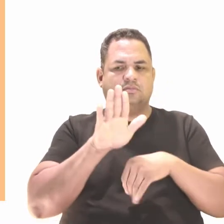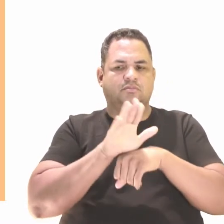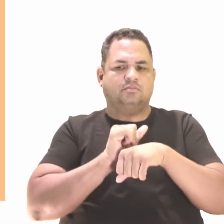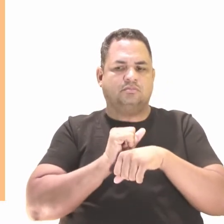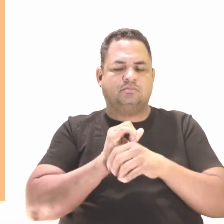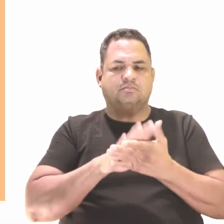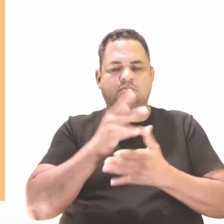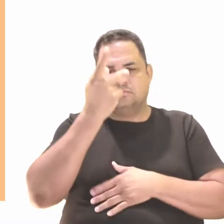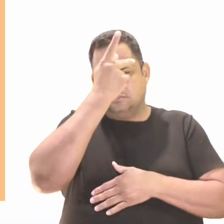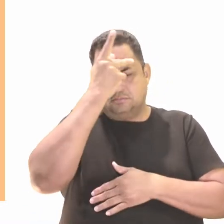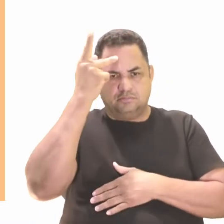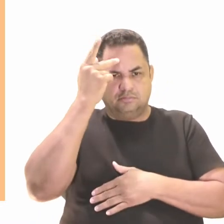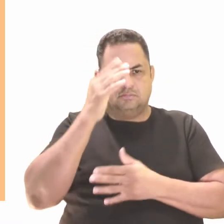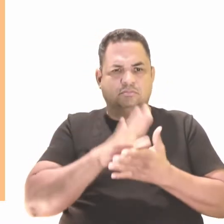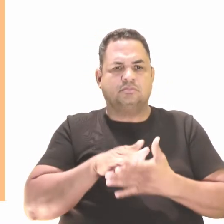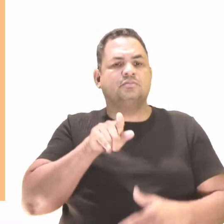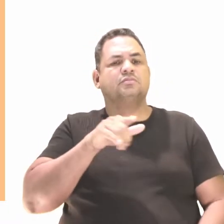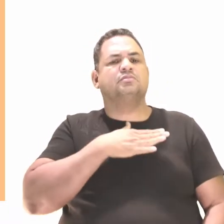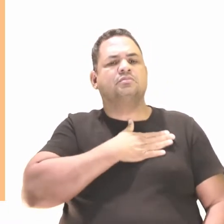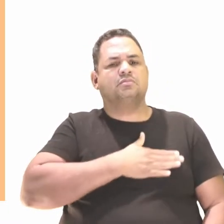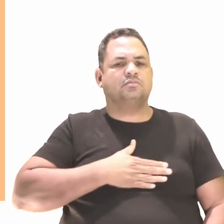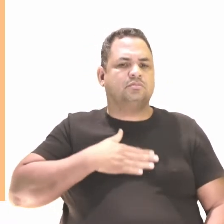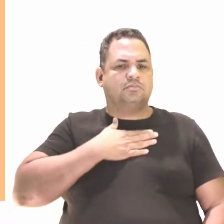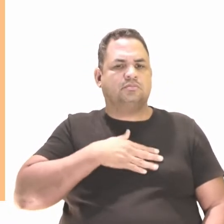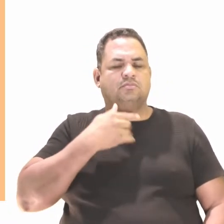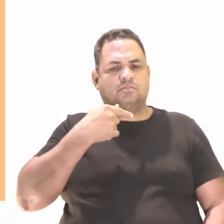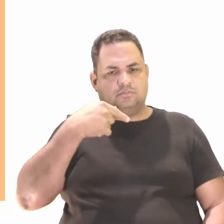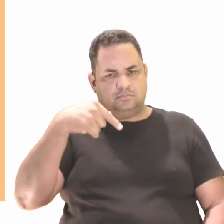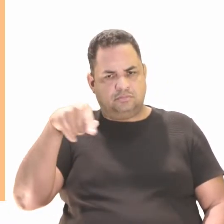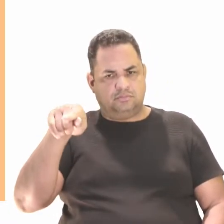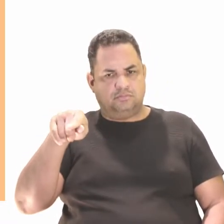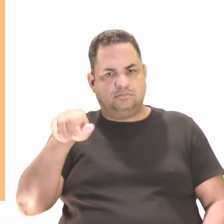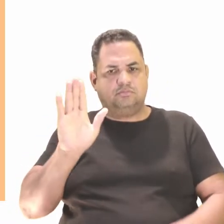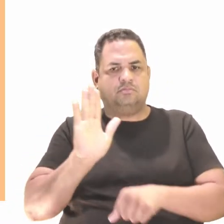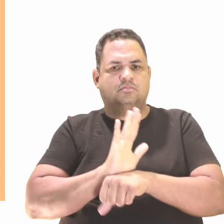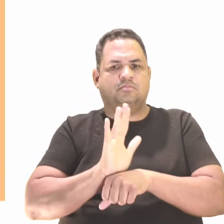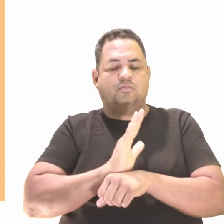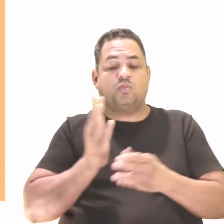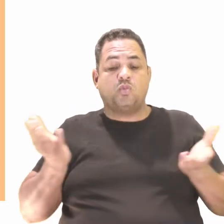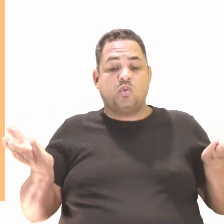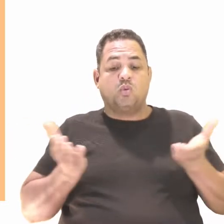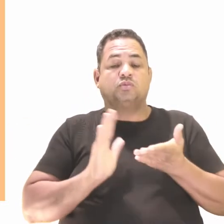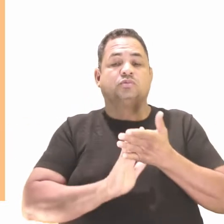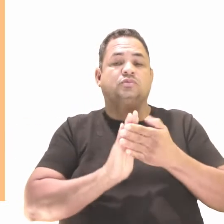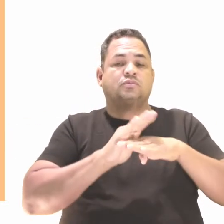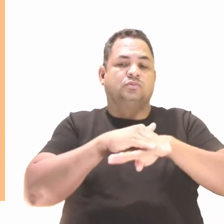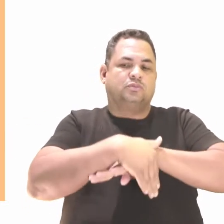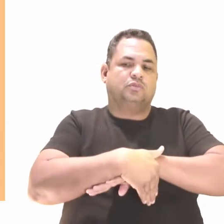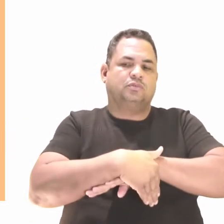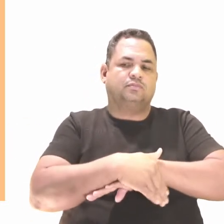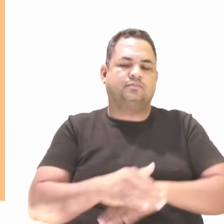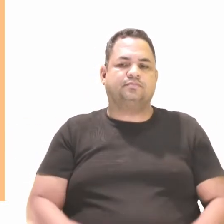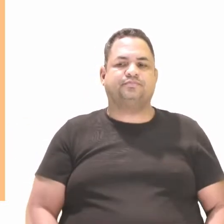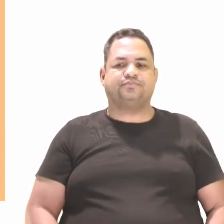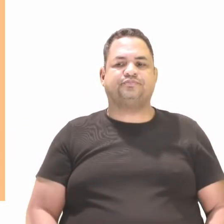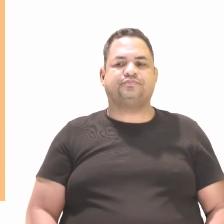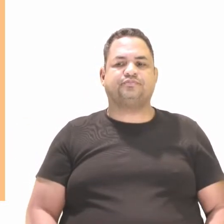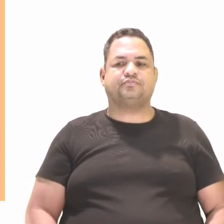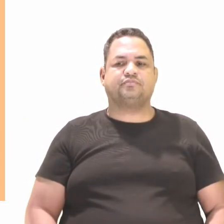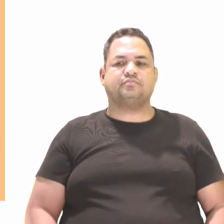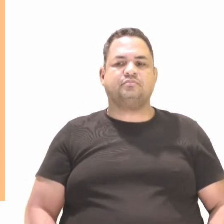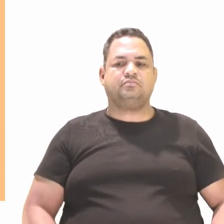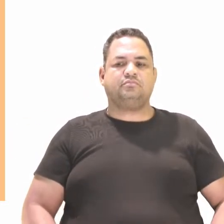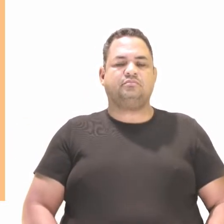pessoa. Então, você gostaria de ir ao cinema hoje à noite? To go to the movies